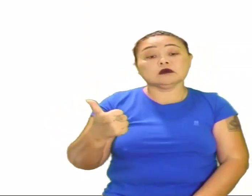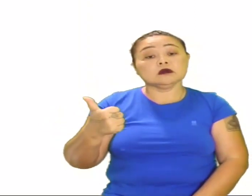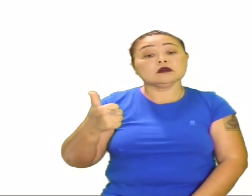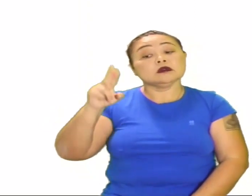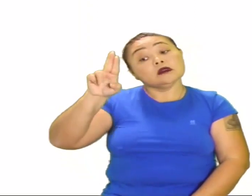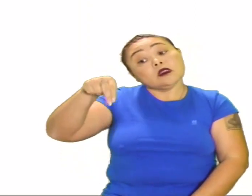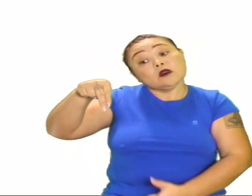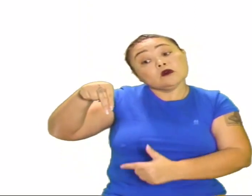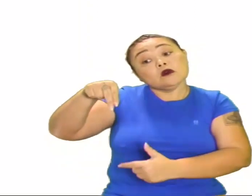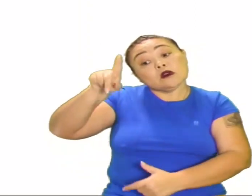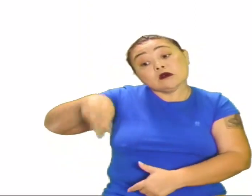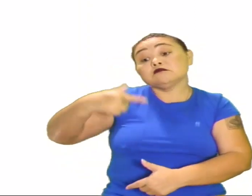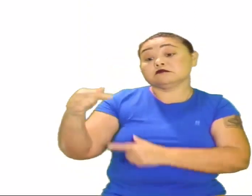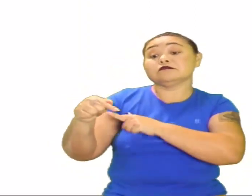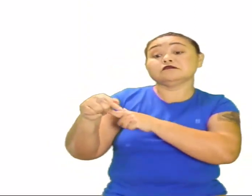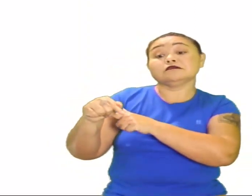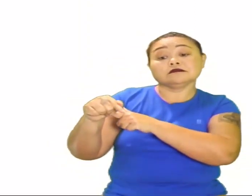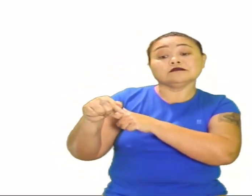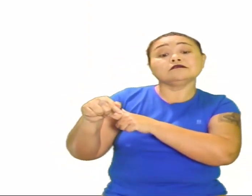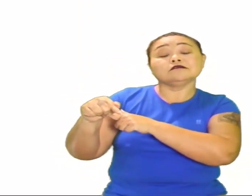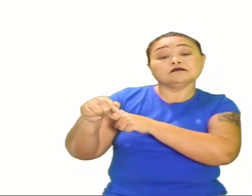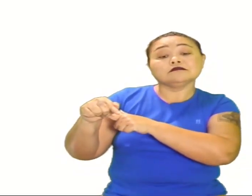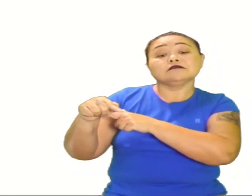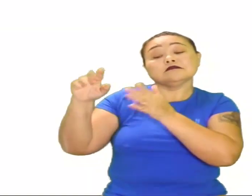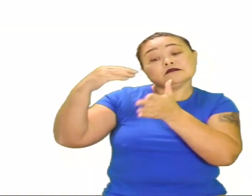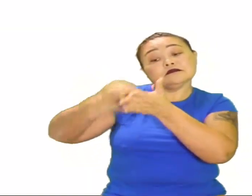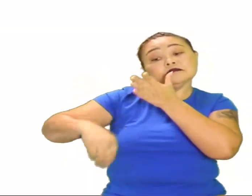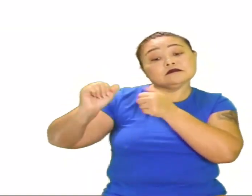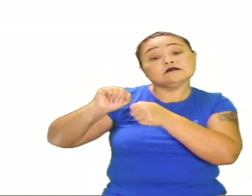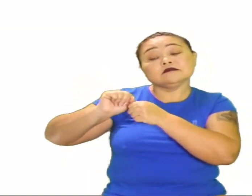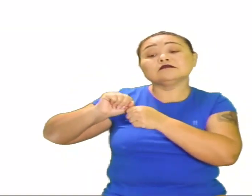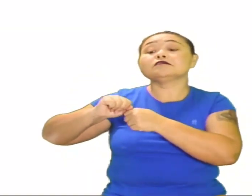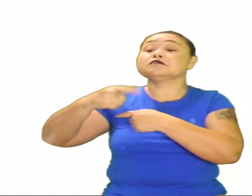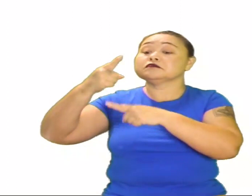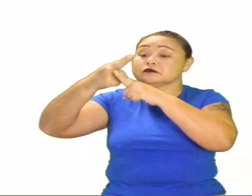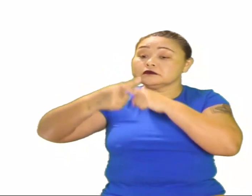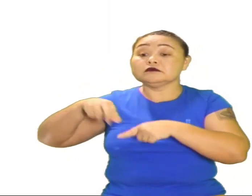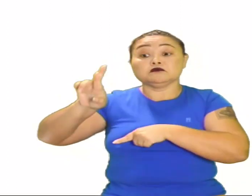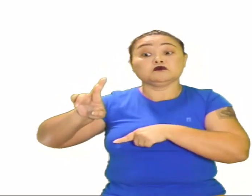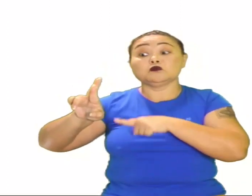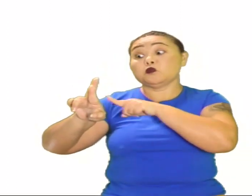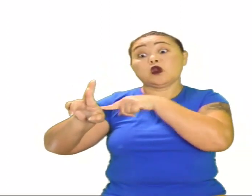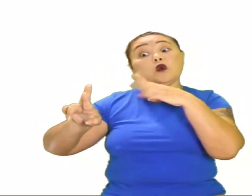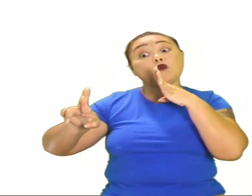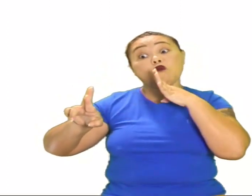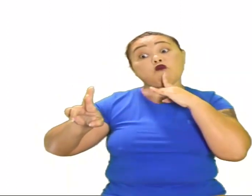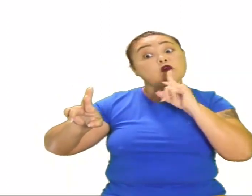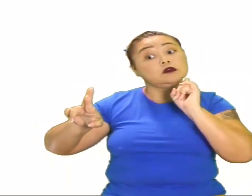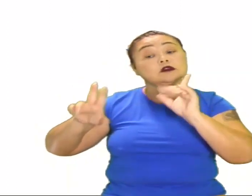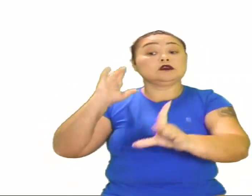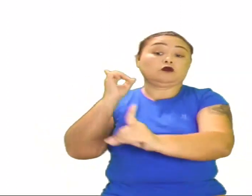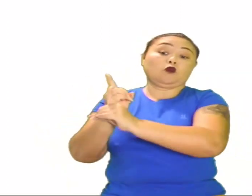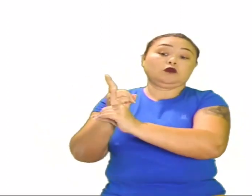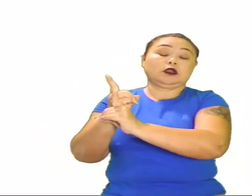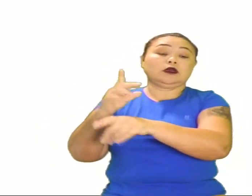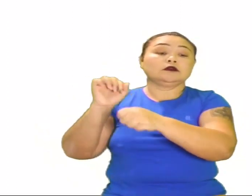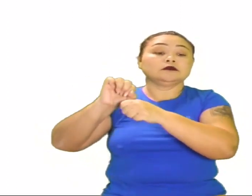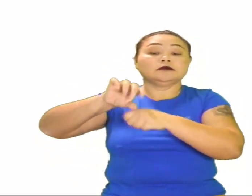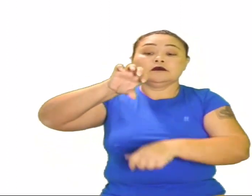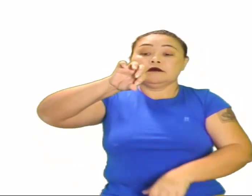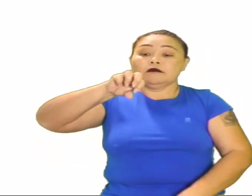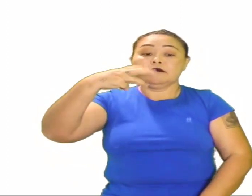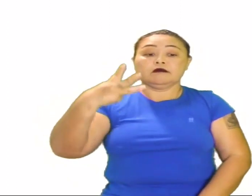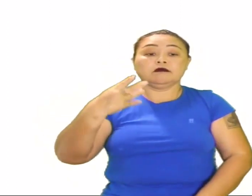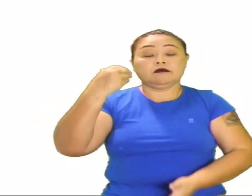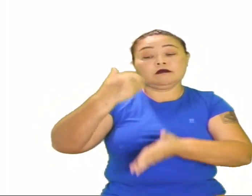N? O N é 7, 7, né? Menos 1 vezes a nossa amiga razão, que eu desconheço. A gente tem que encontrar.